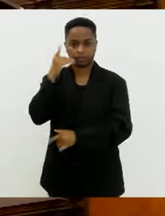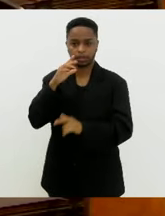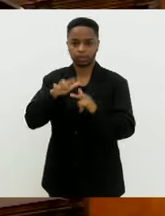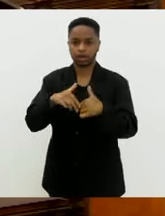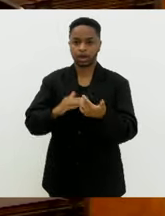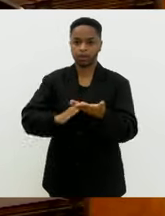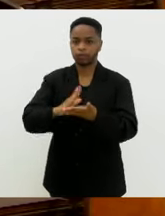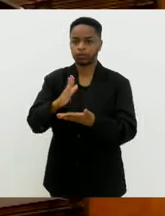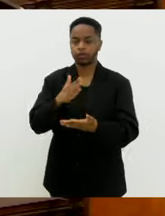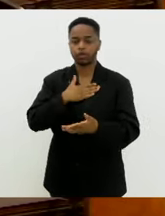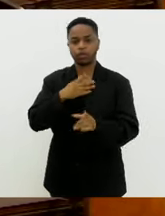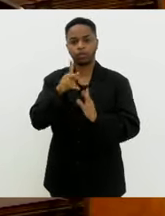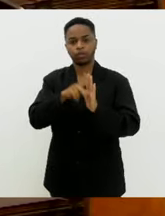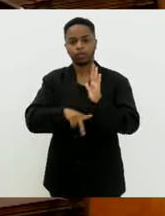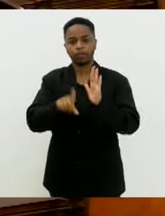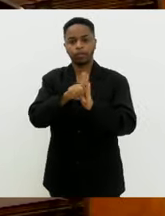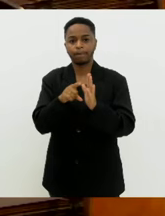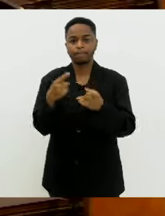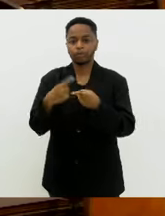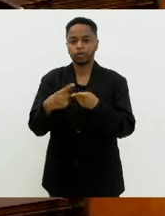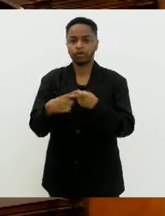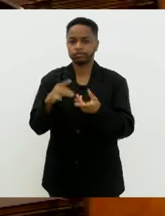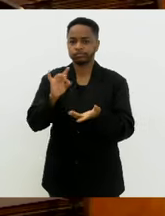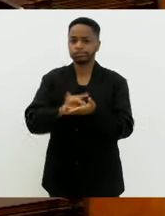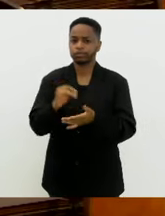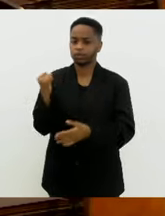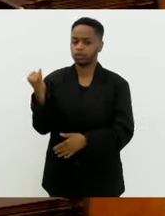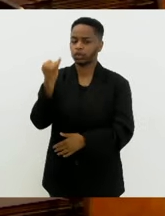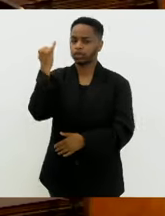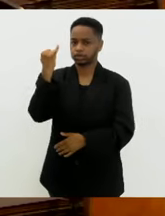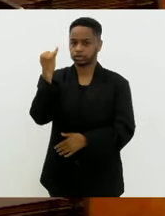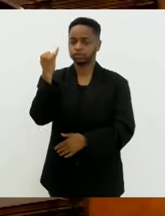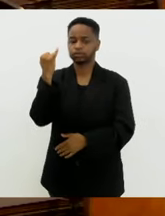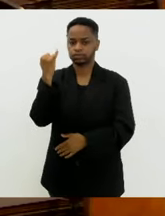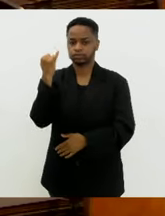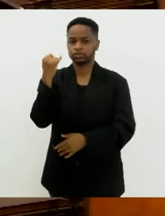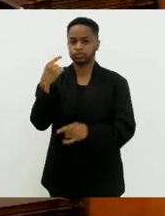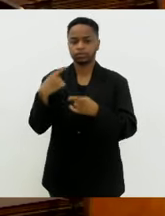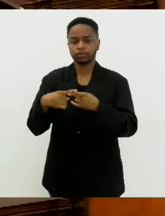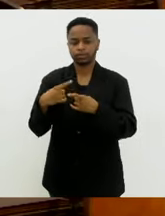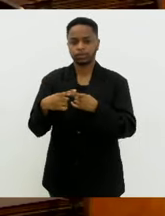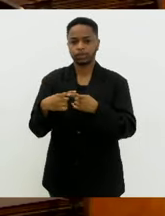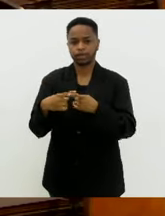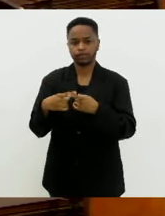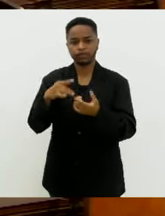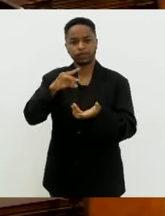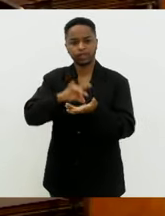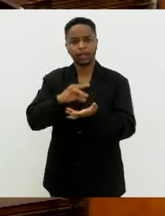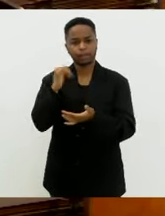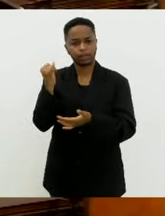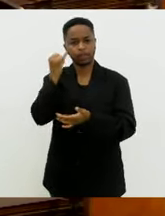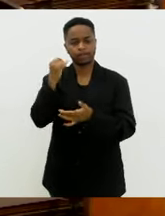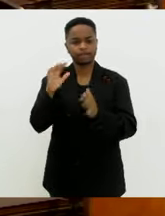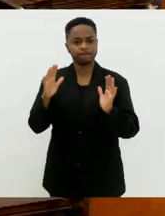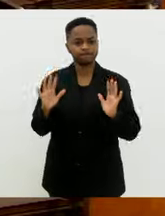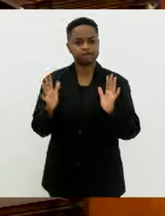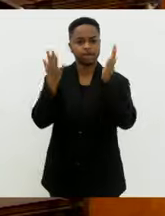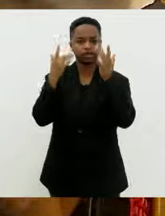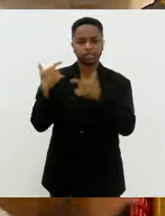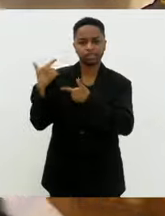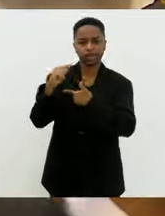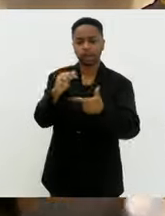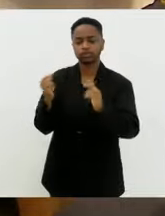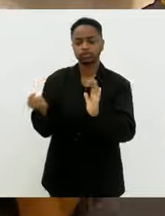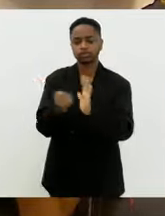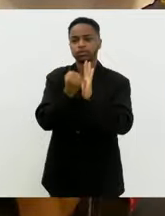desse projeto, que é muito caro no sentido de ser preciosa essa festa tradicional, histórica para